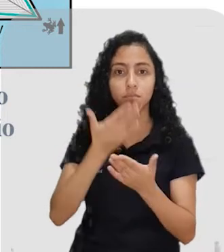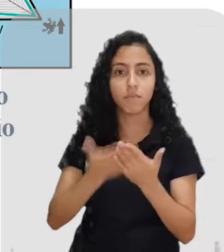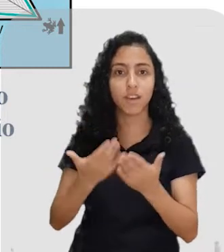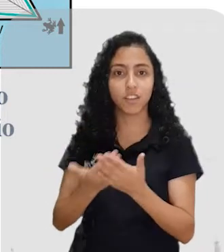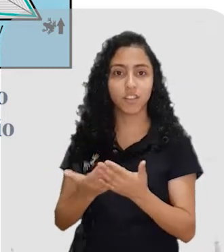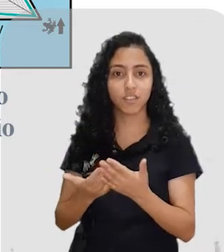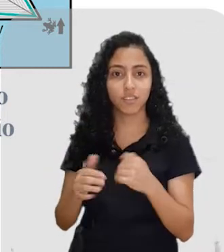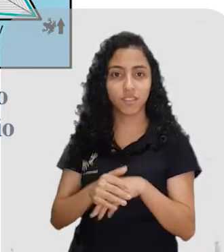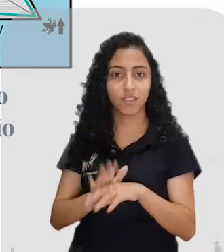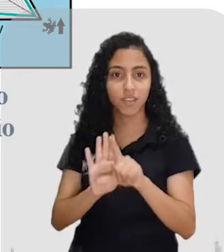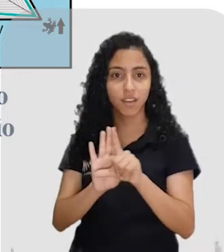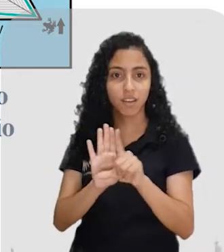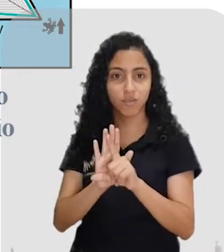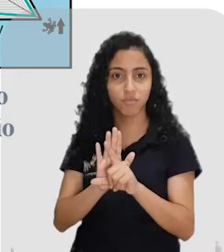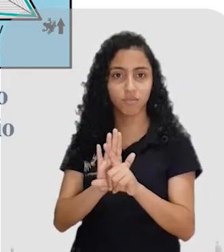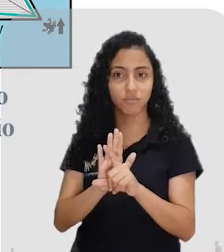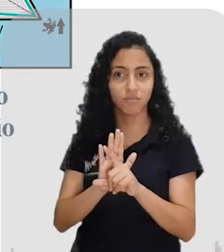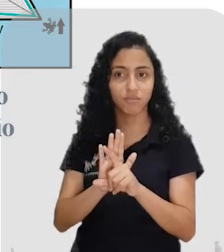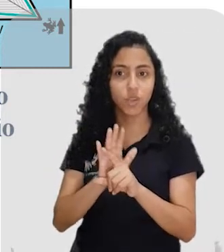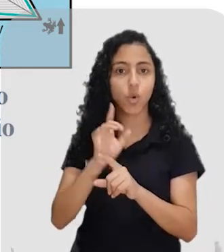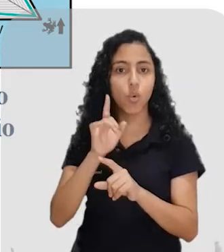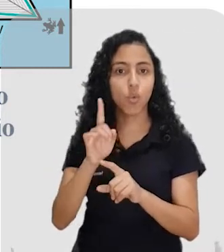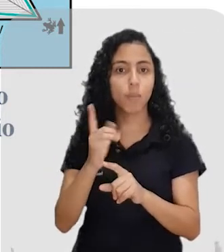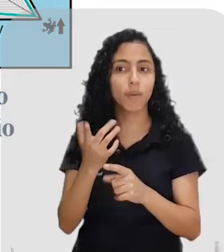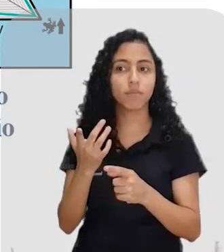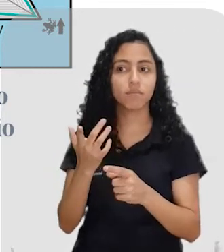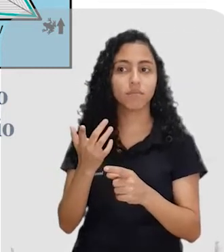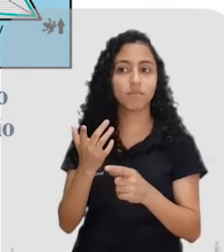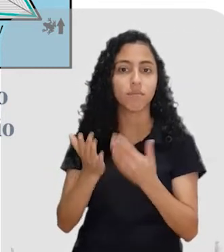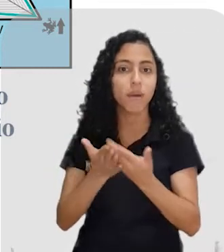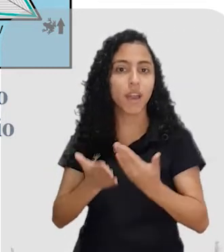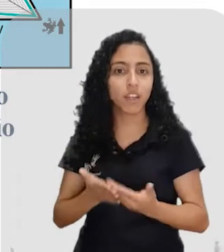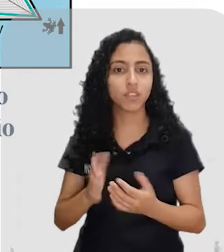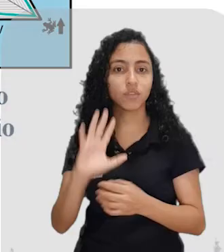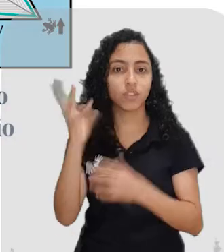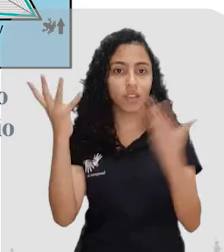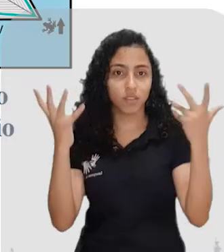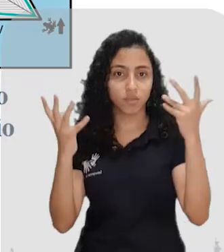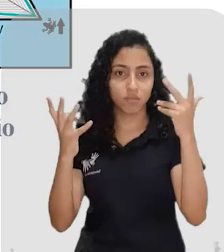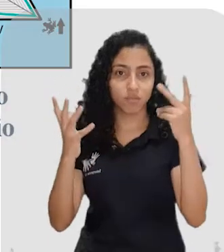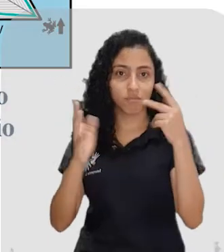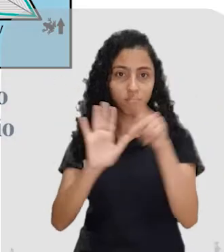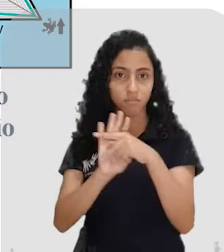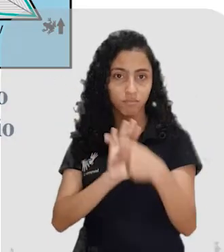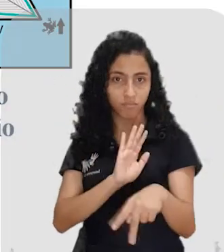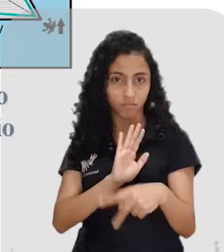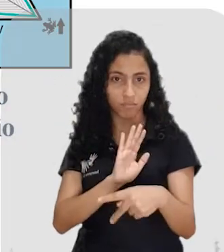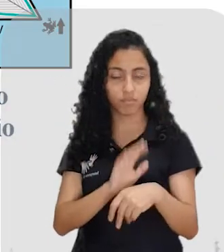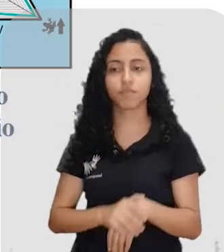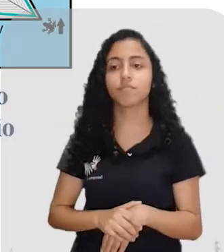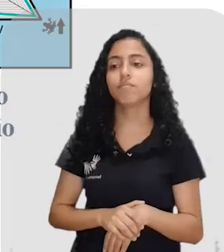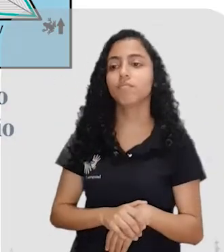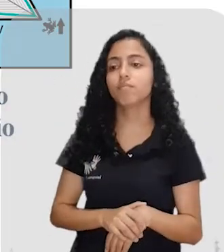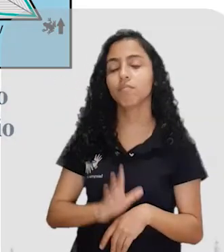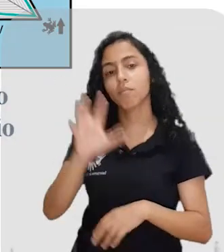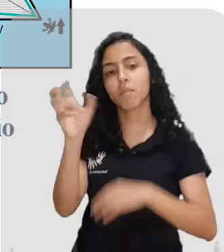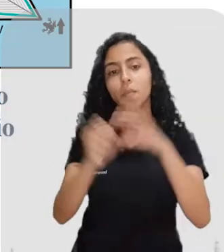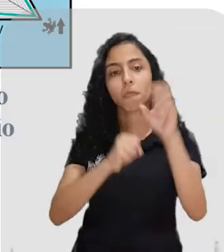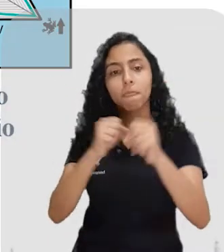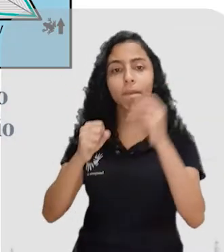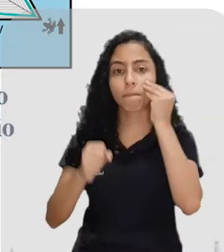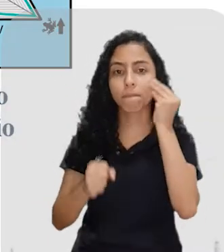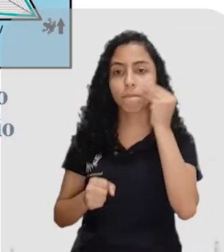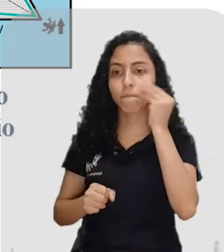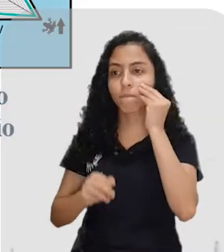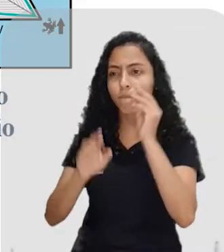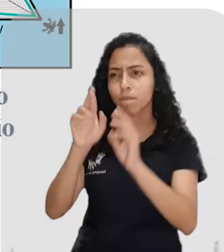de reserva legal. Esse reserva legal é uma das classes de déficit, né, de vegetação nativa,